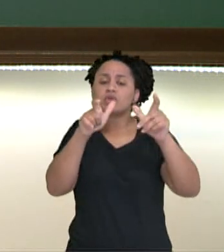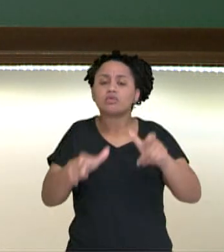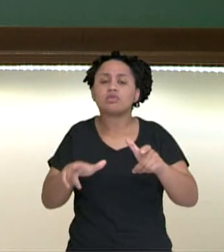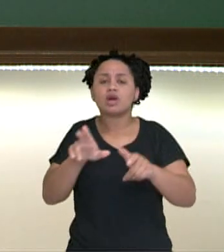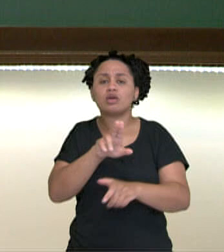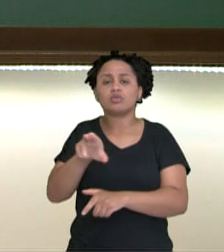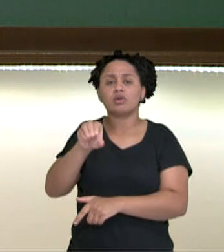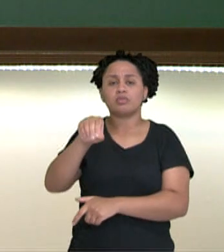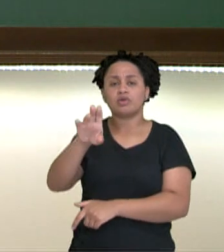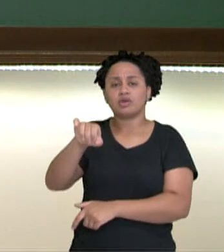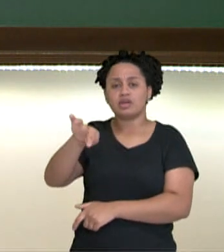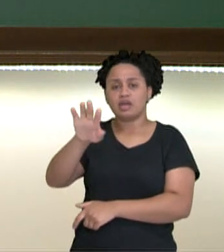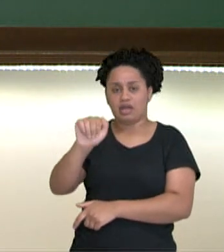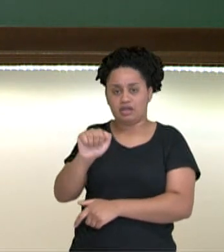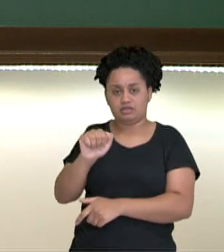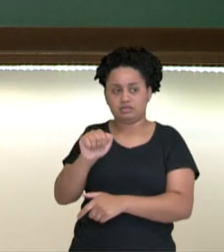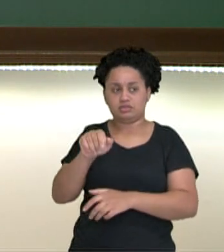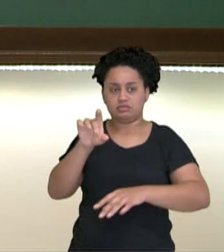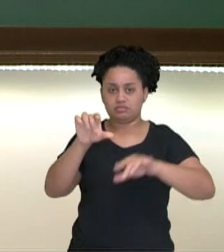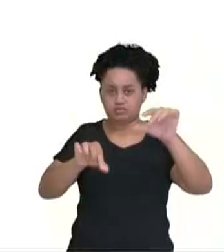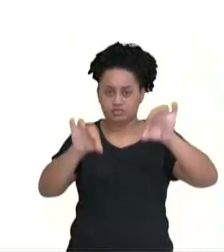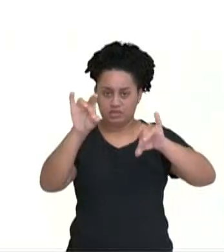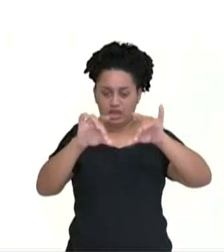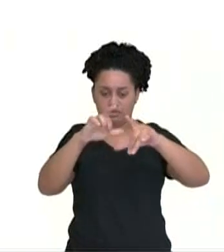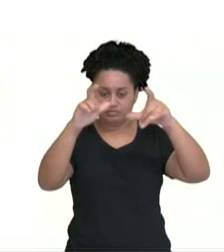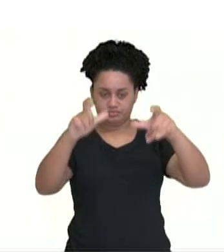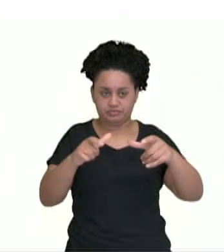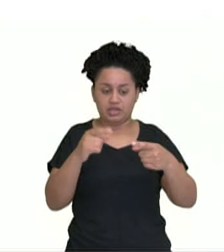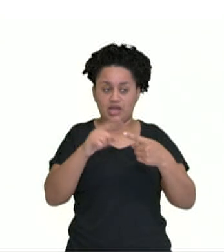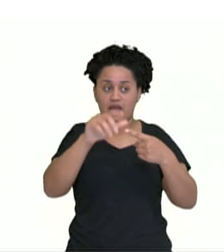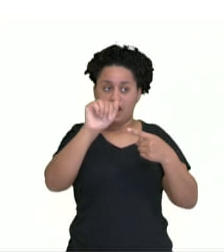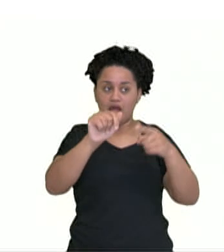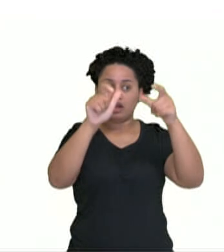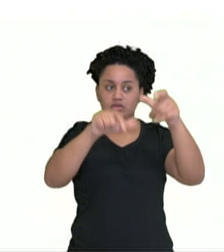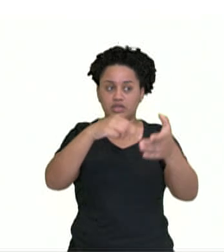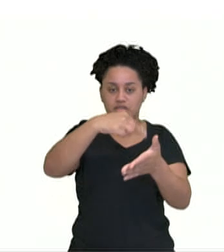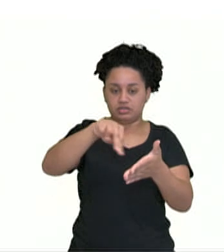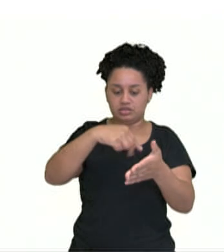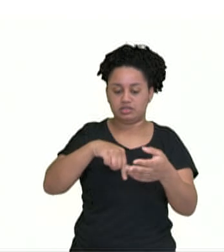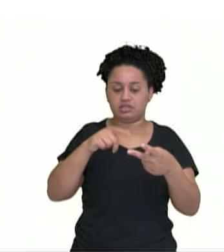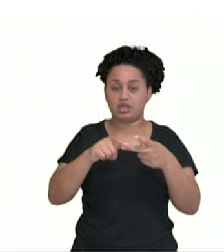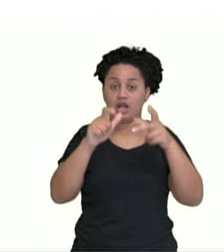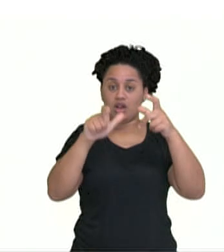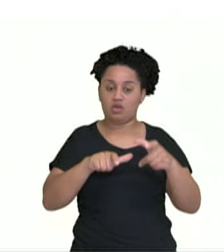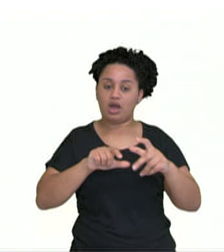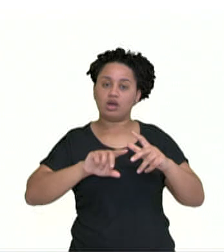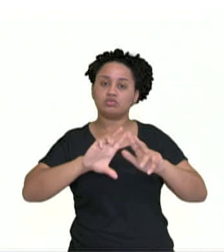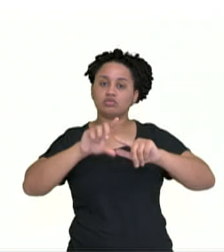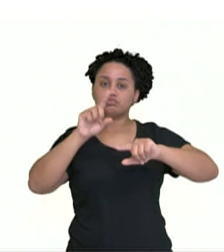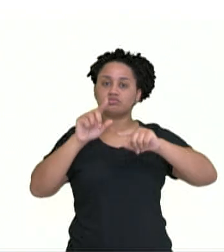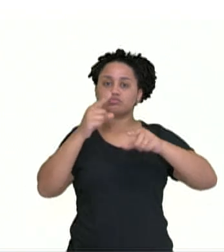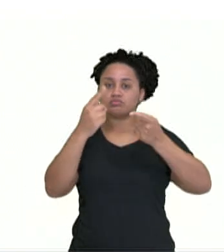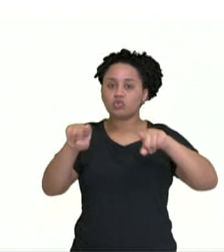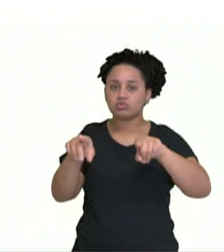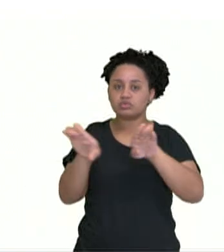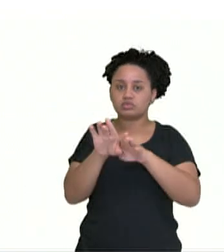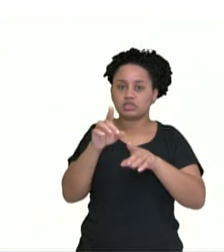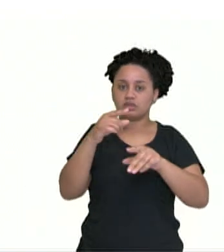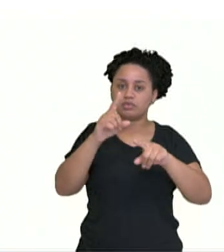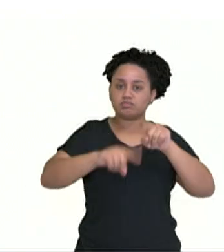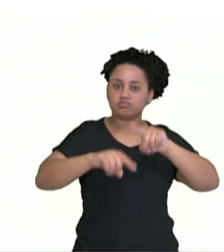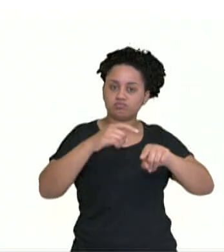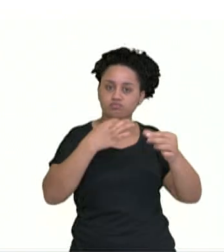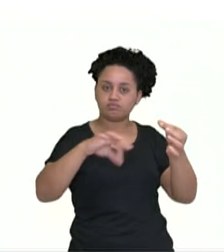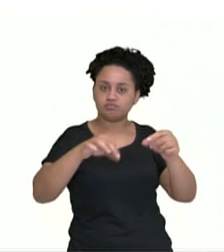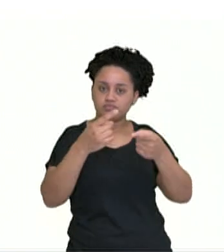num teatro? A. Lugar de dançar. B. Lugar de ficar com os músicos e seus instrumentos. C. Nome atribuído a